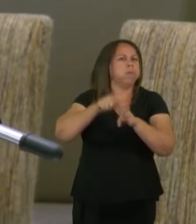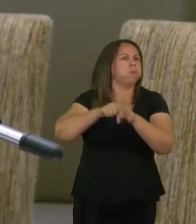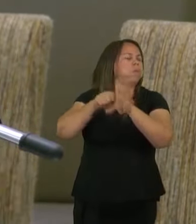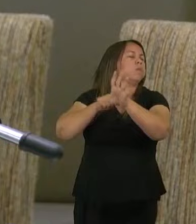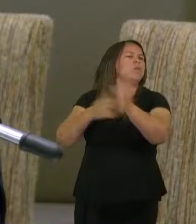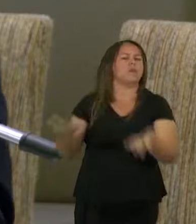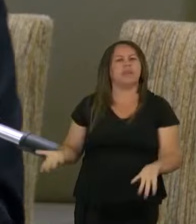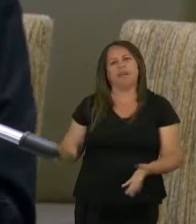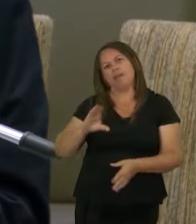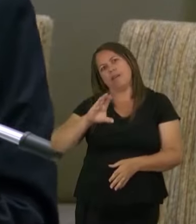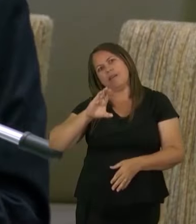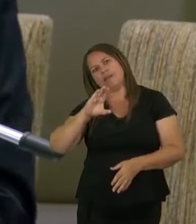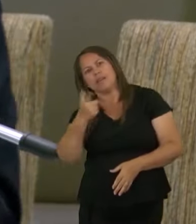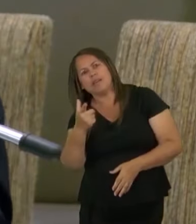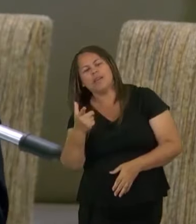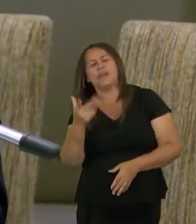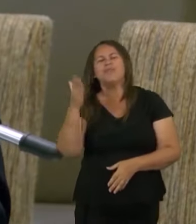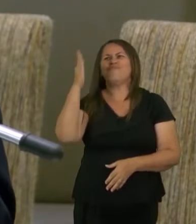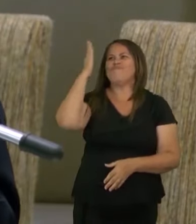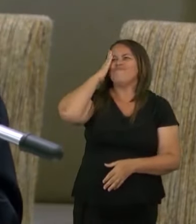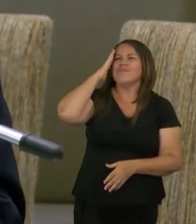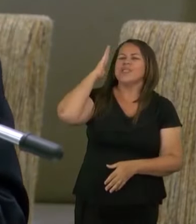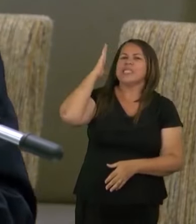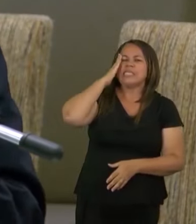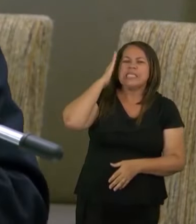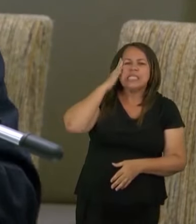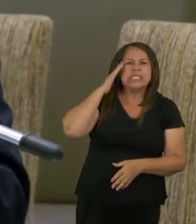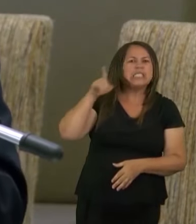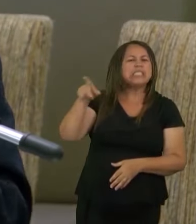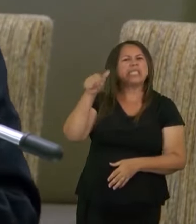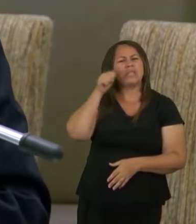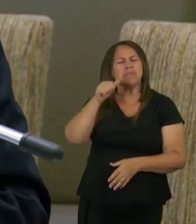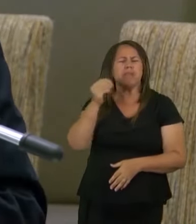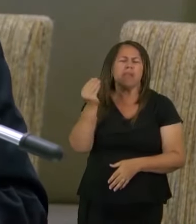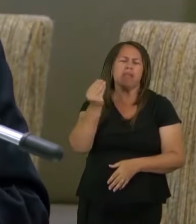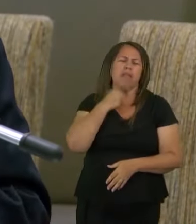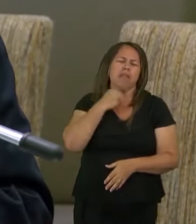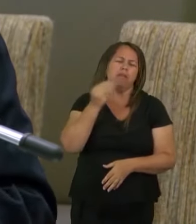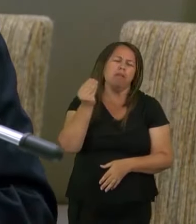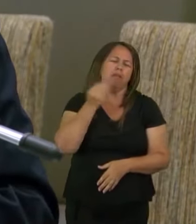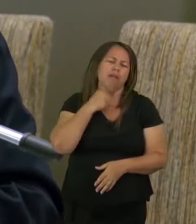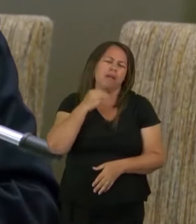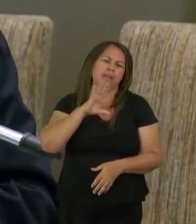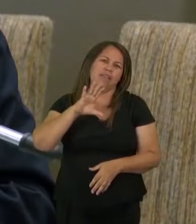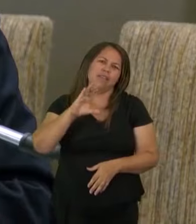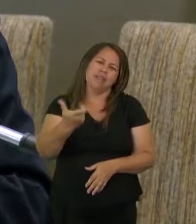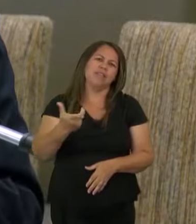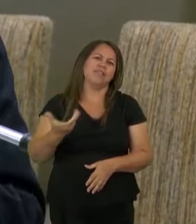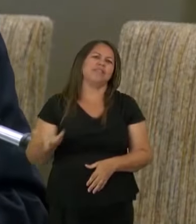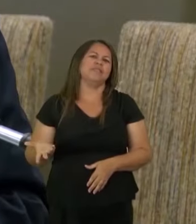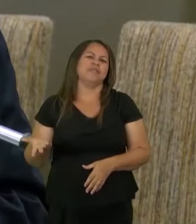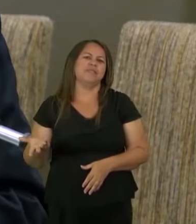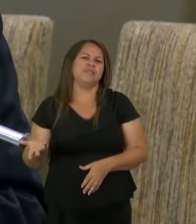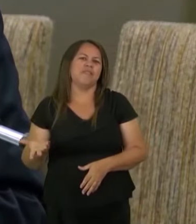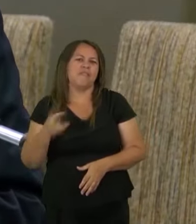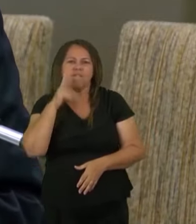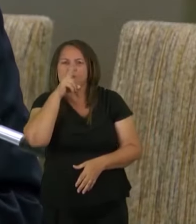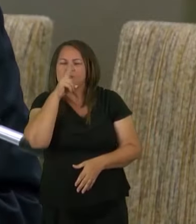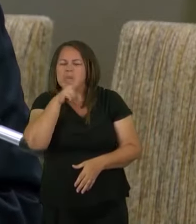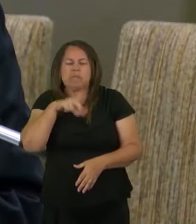É lógico entender que aquela mulher estava fraquinha, sem